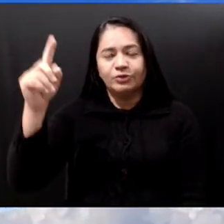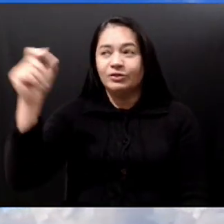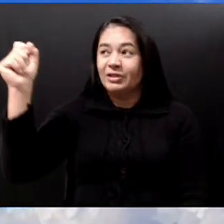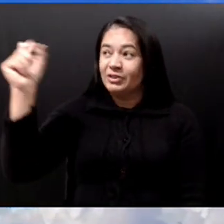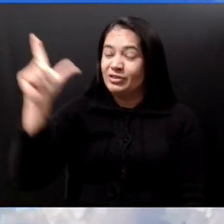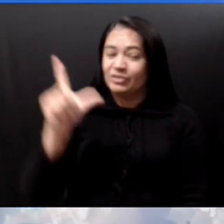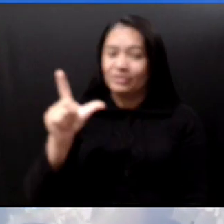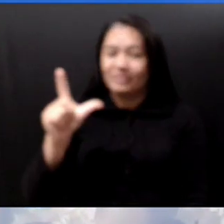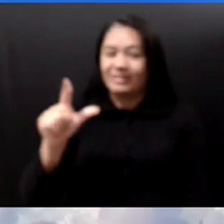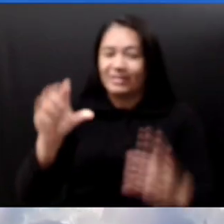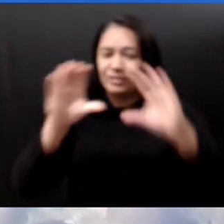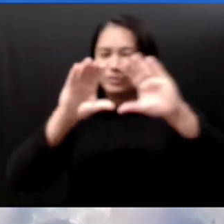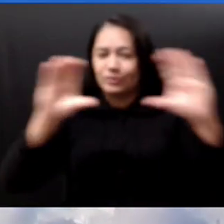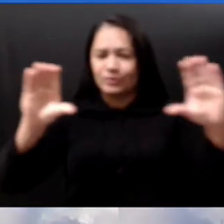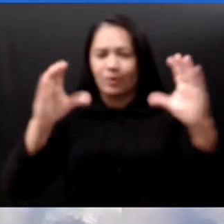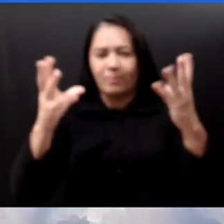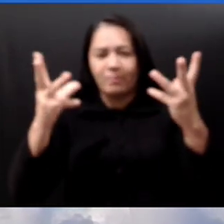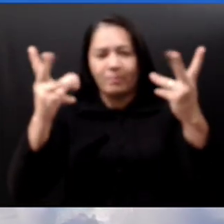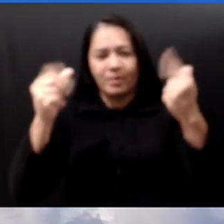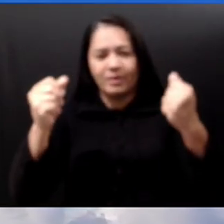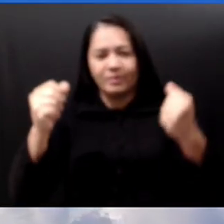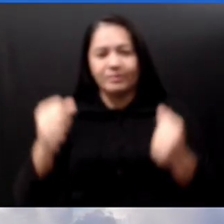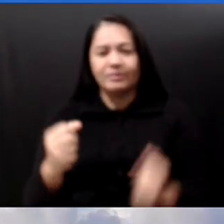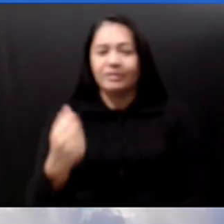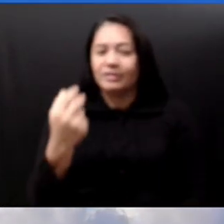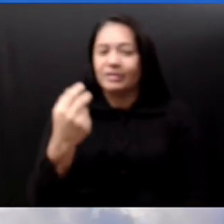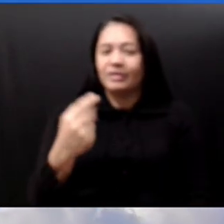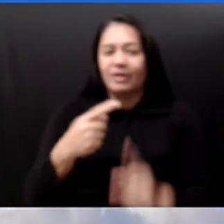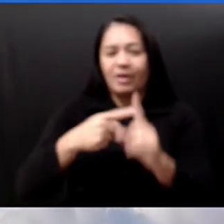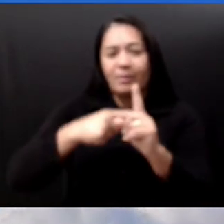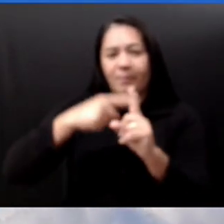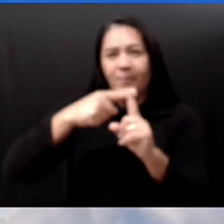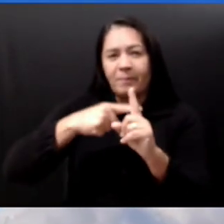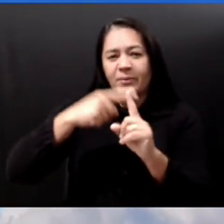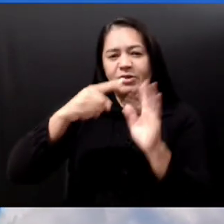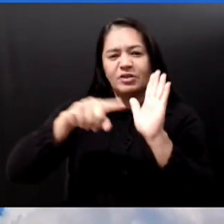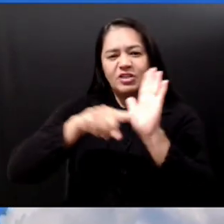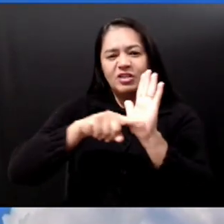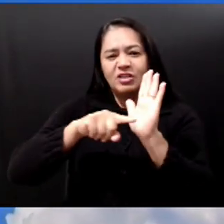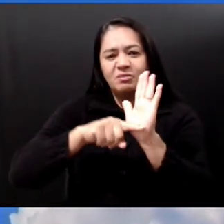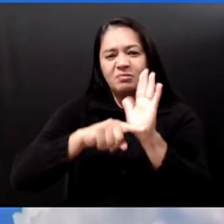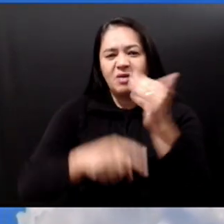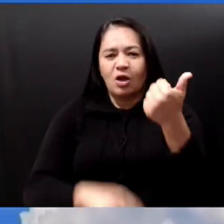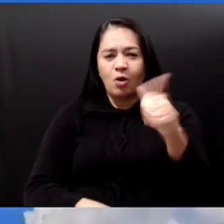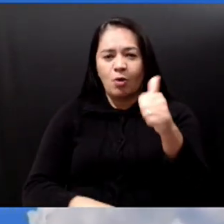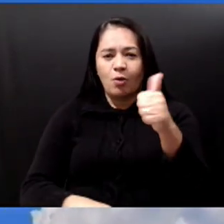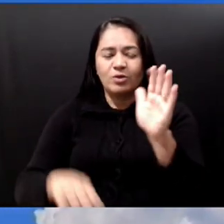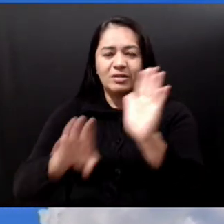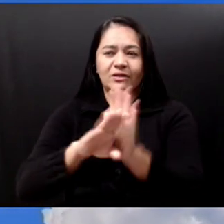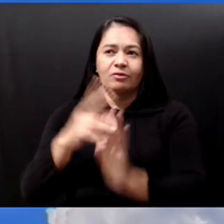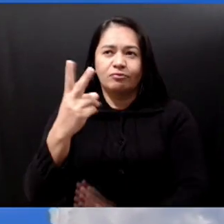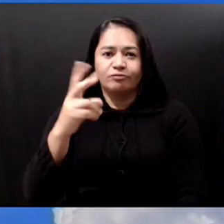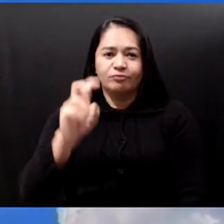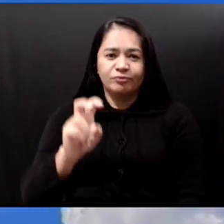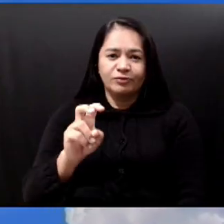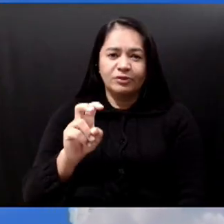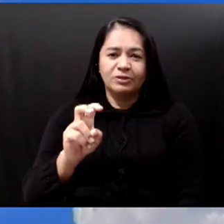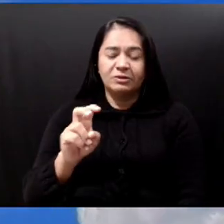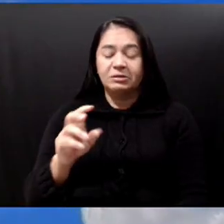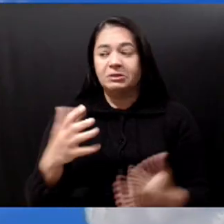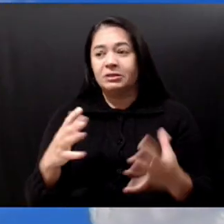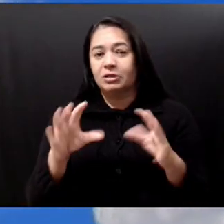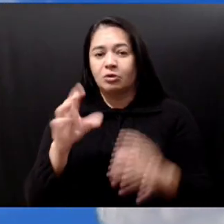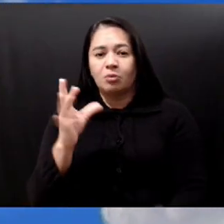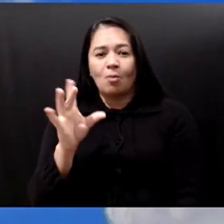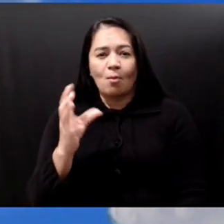brigadeiro, máxima de 25, mínima foi de 11, tempo seco, sem muitas novidades, e a gente tem novidade por